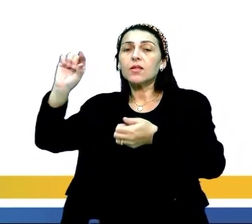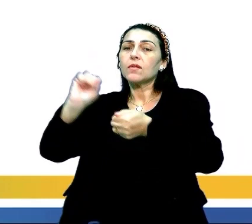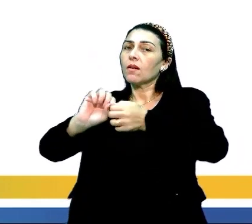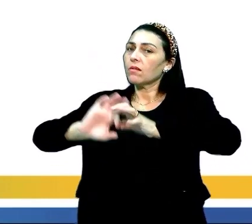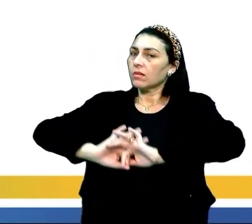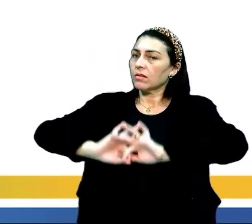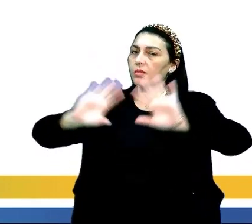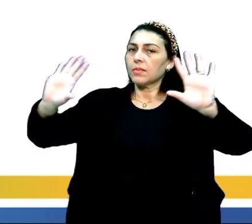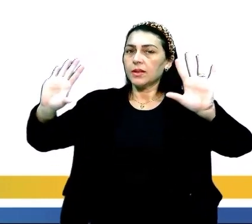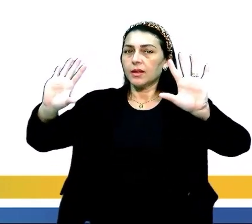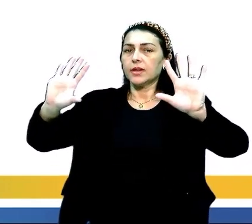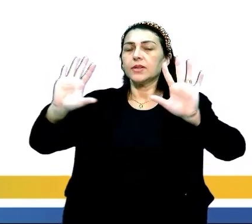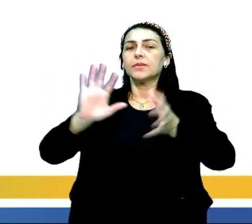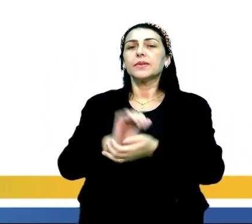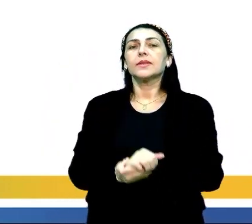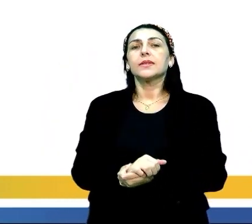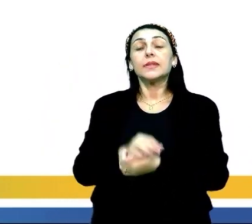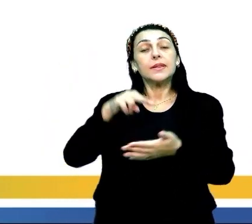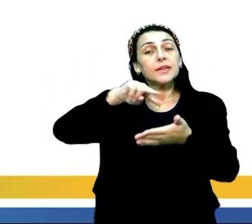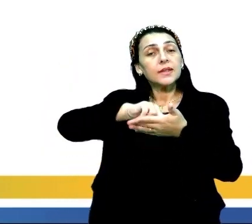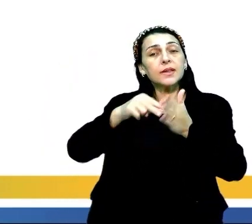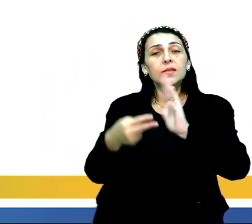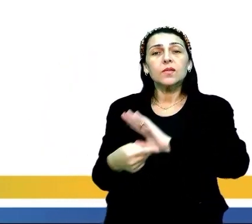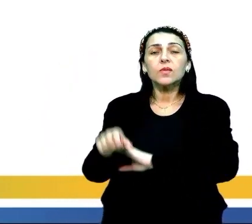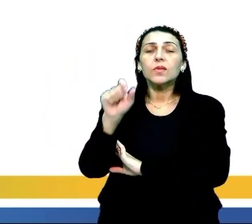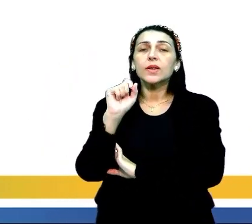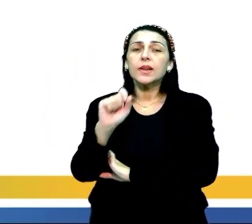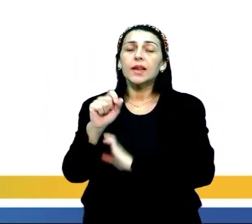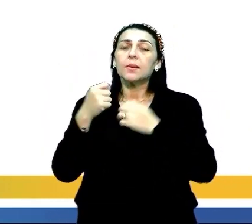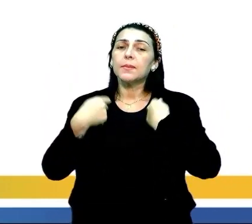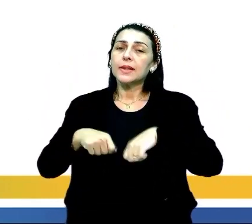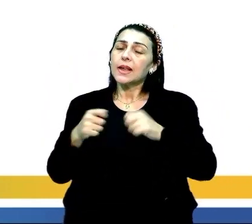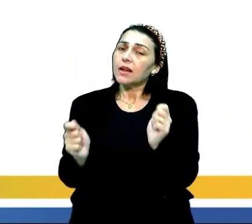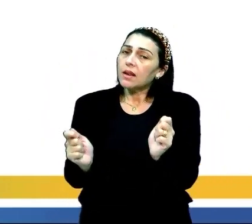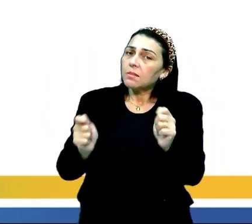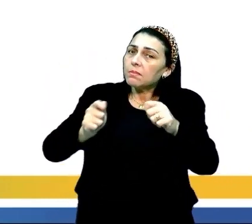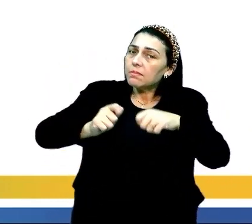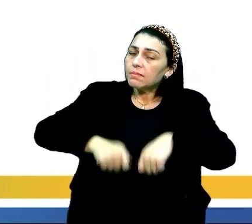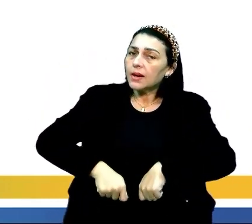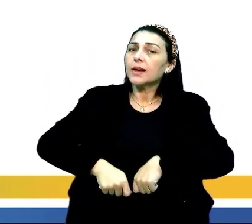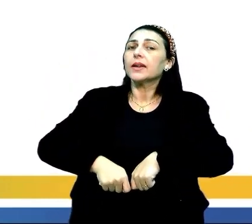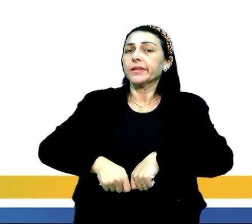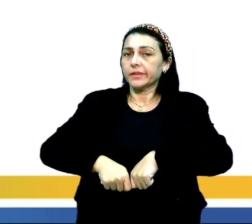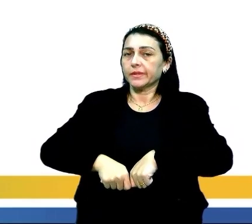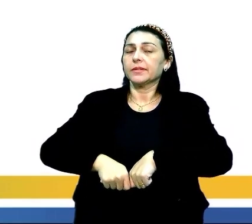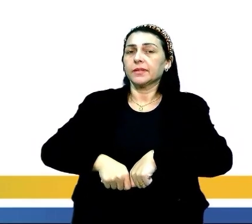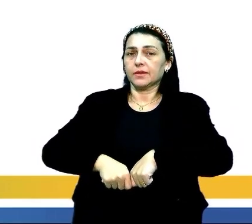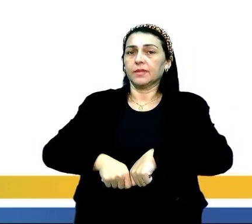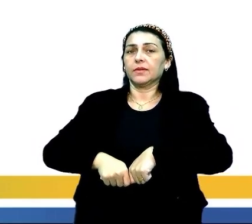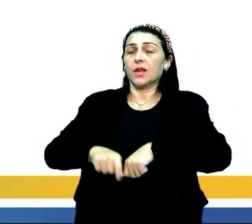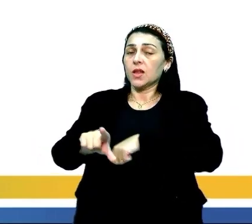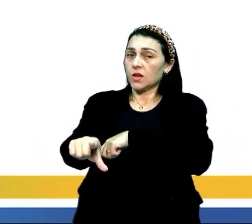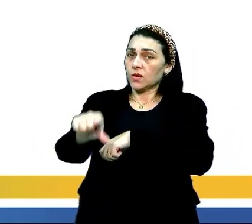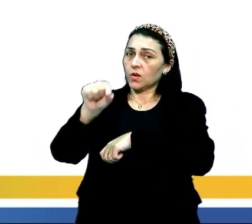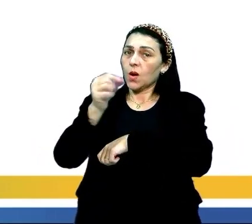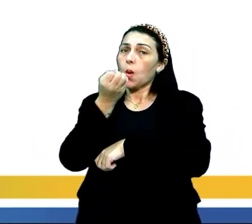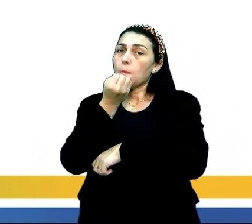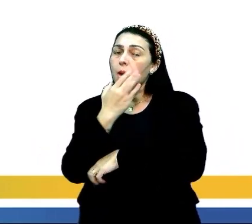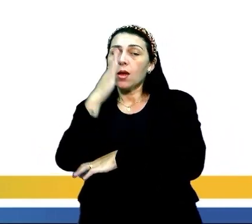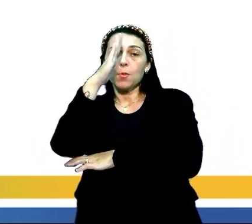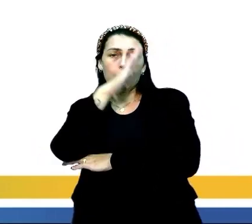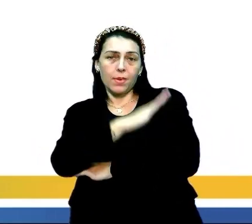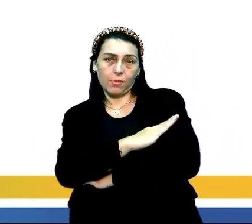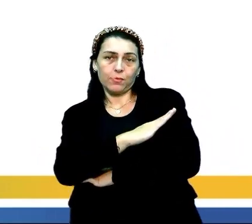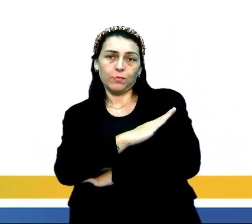liberdade. Isso significa que devem ser capazes de escolher entre o bem e o